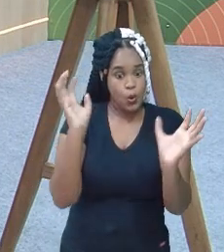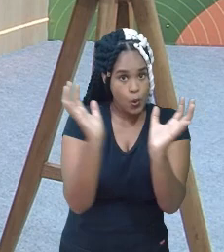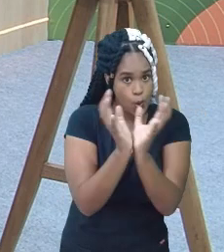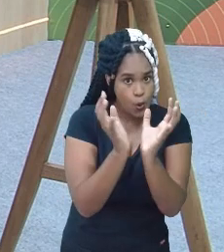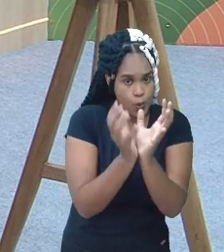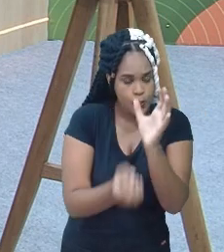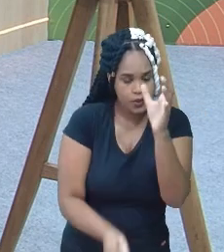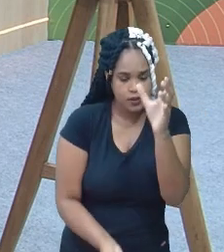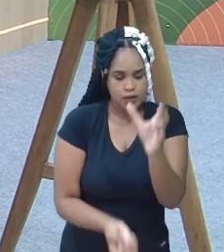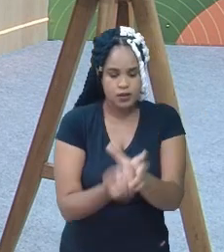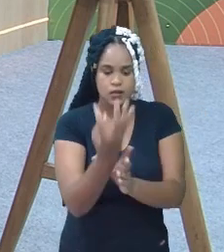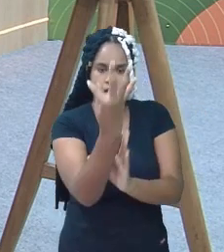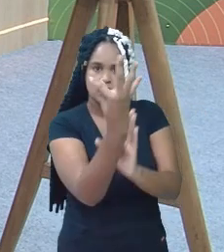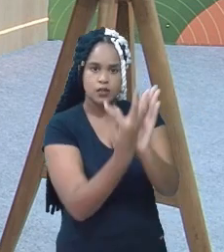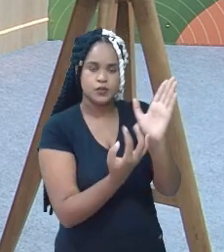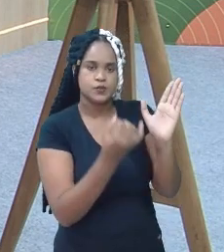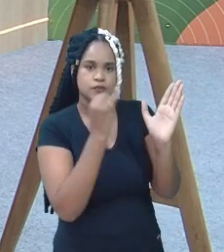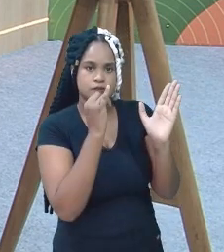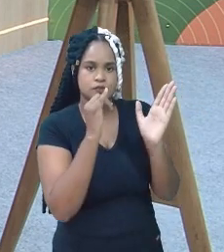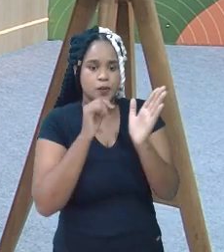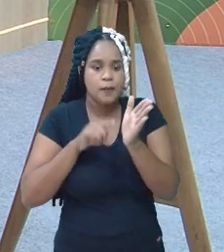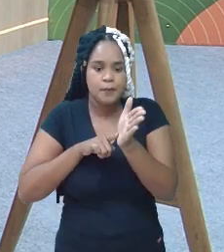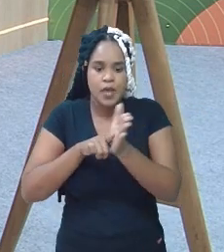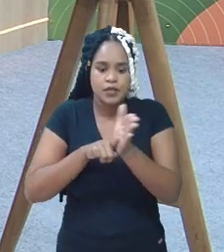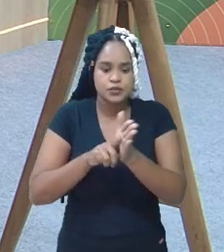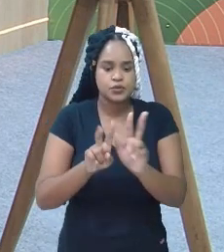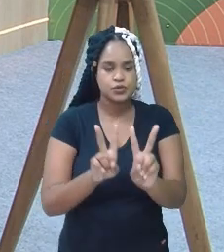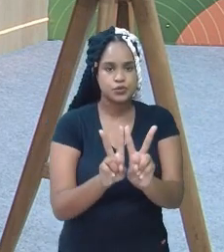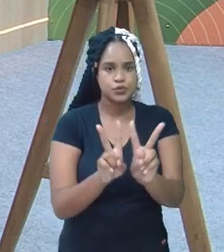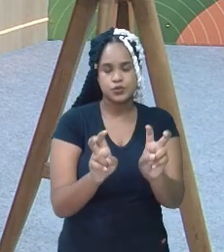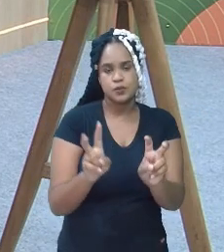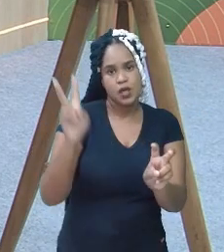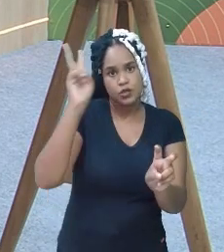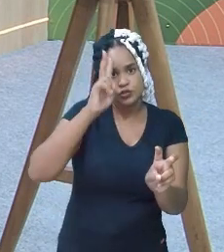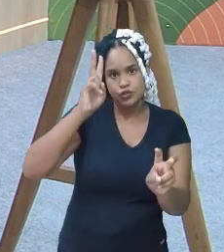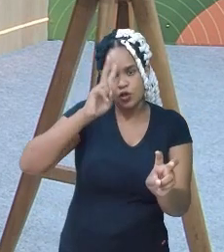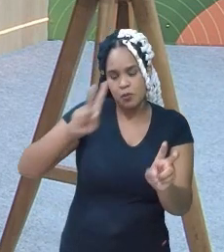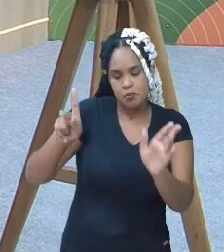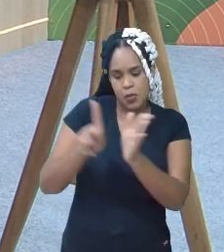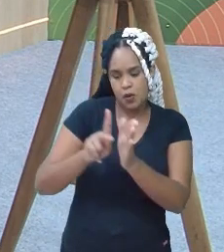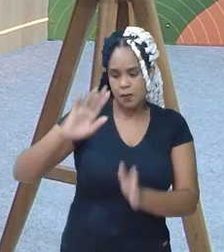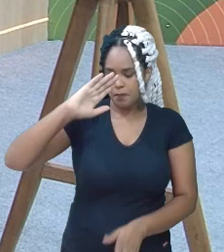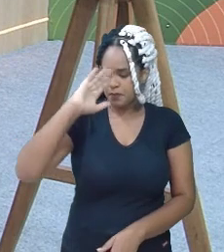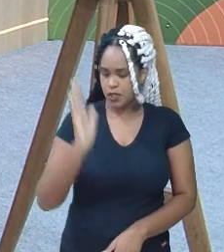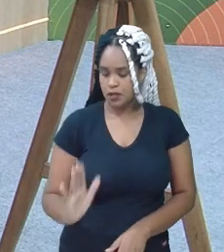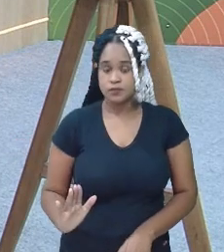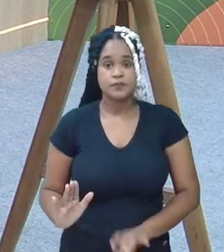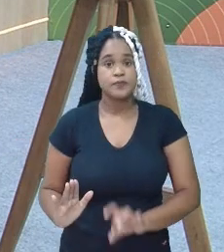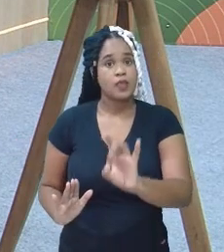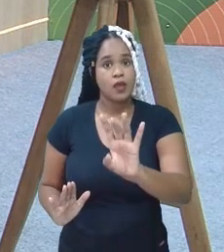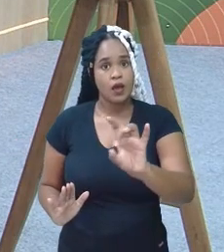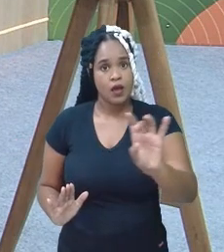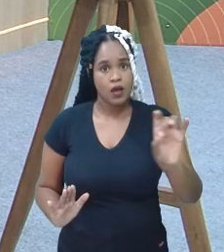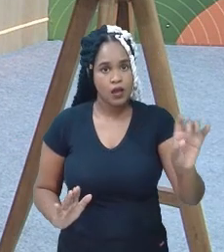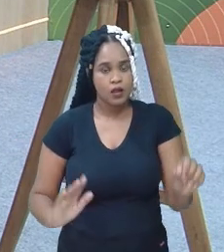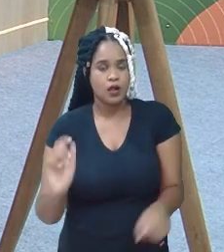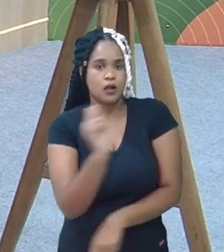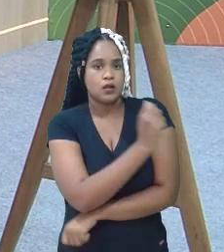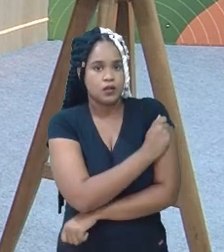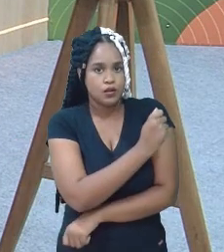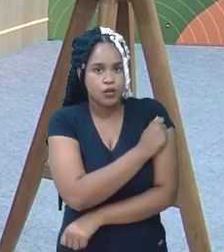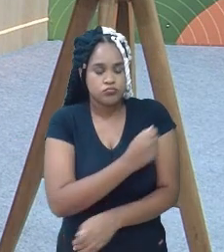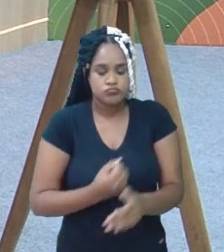uma pesquisa sobre história do Brasil, não é? E cada estudante vai